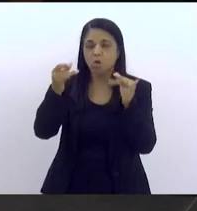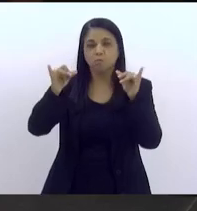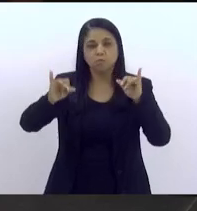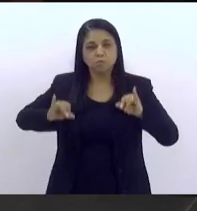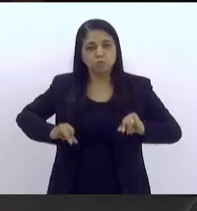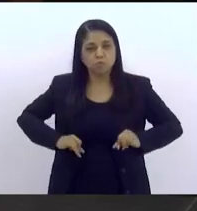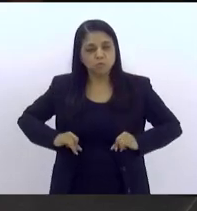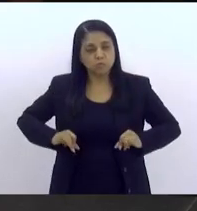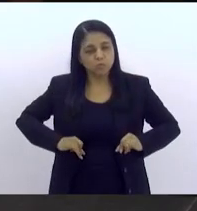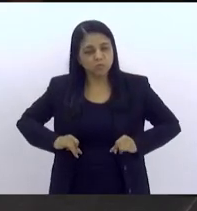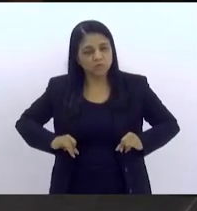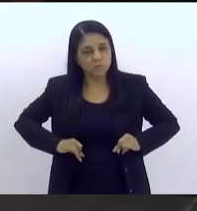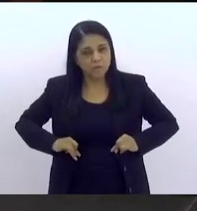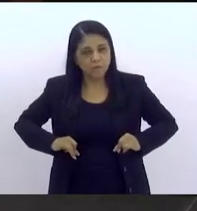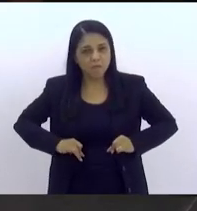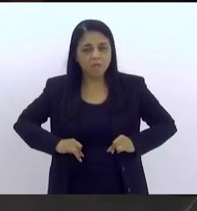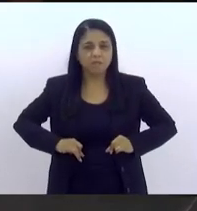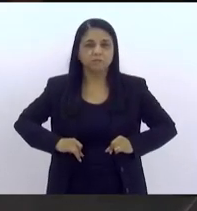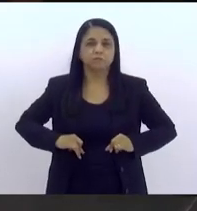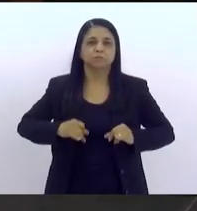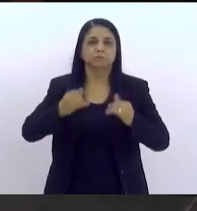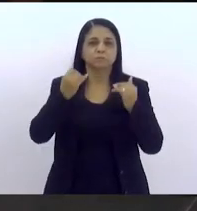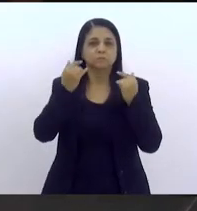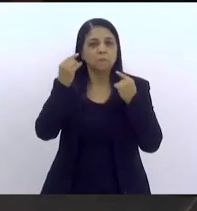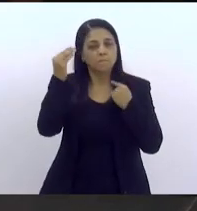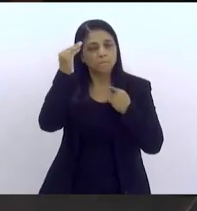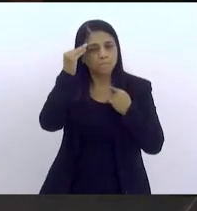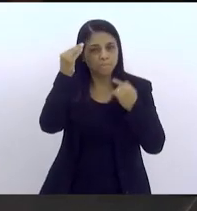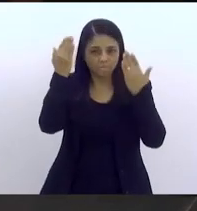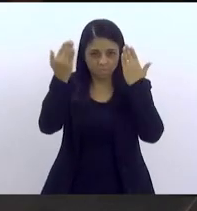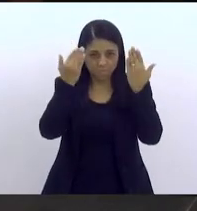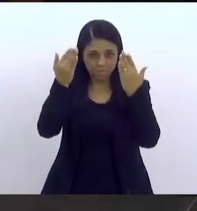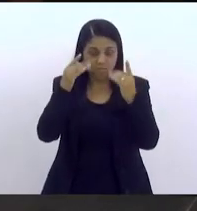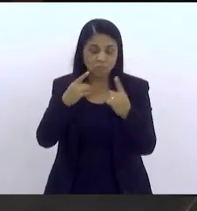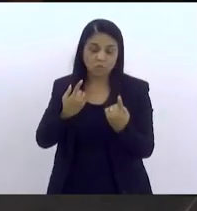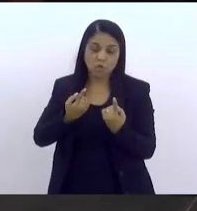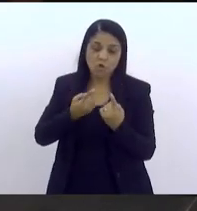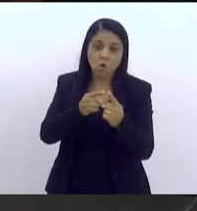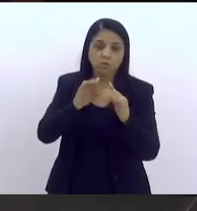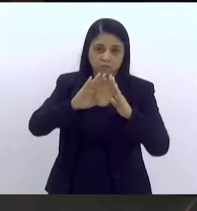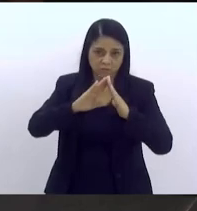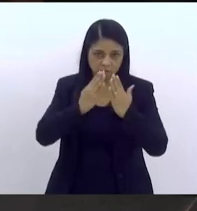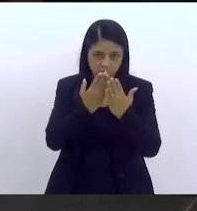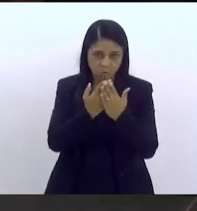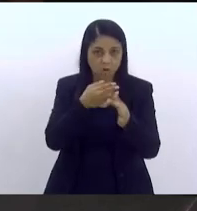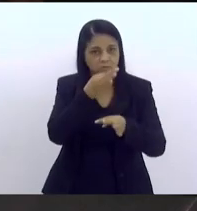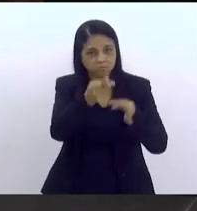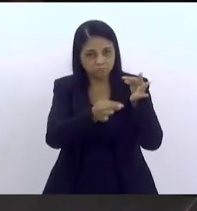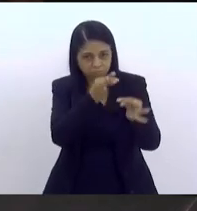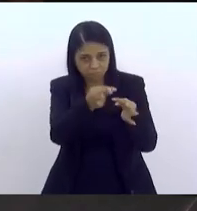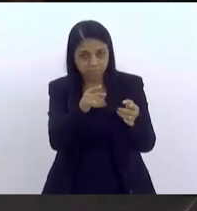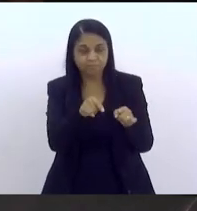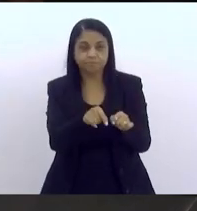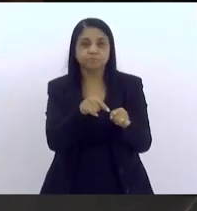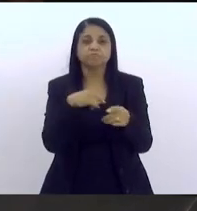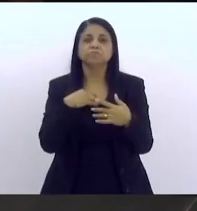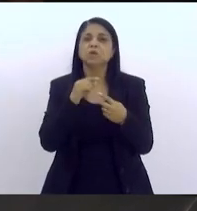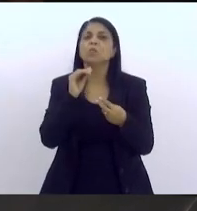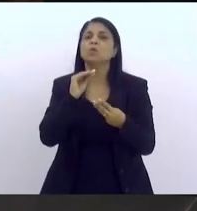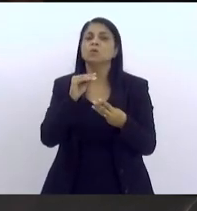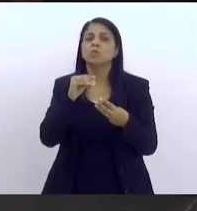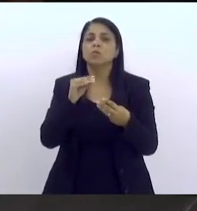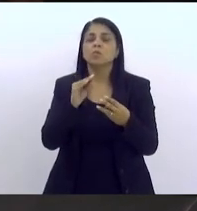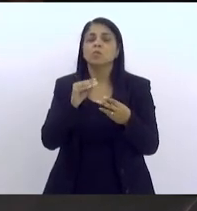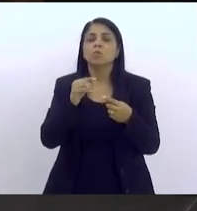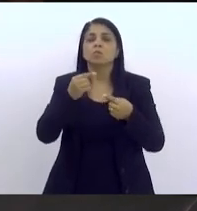psíquico gerado pelos ataques contra a escola o que que eu quero colocar em discussão é